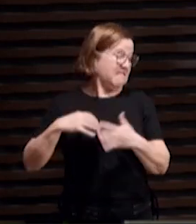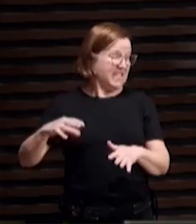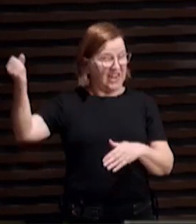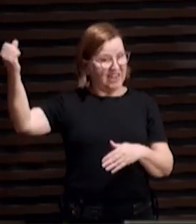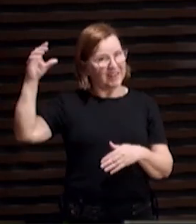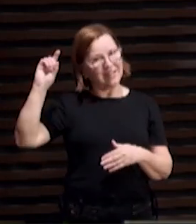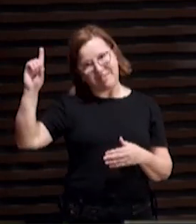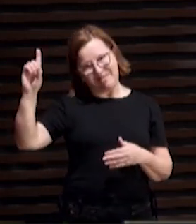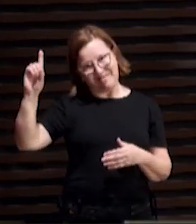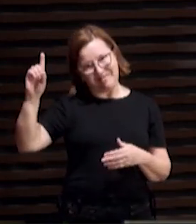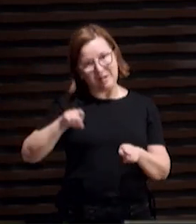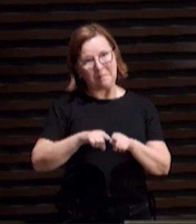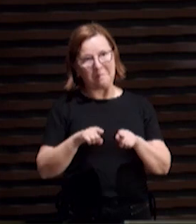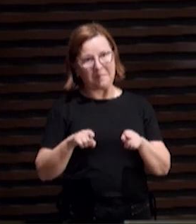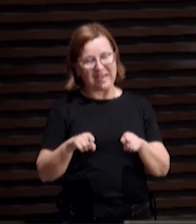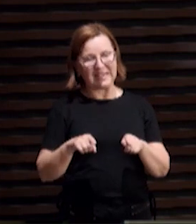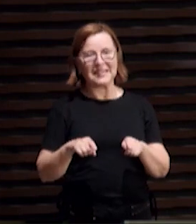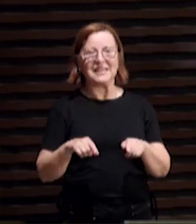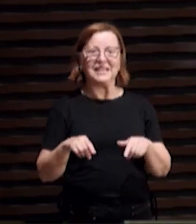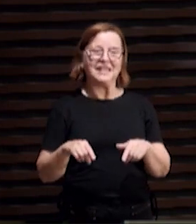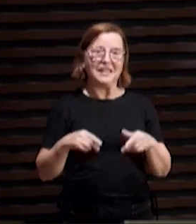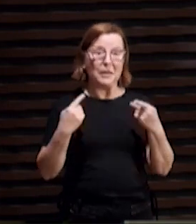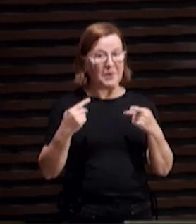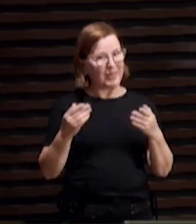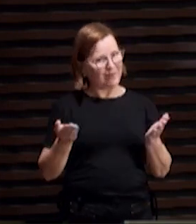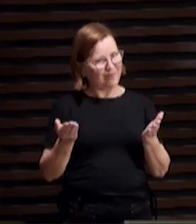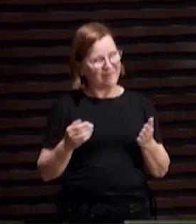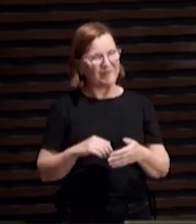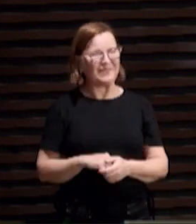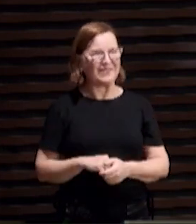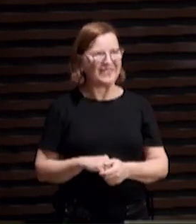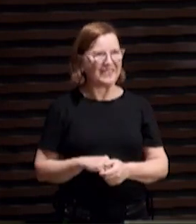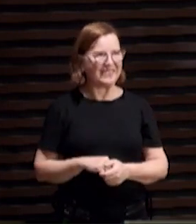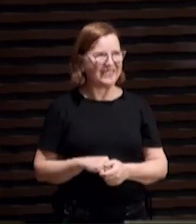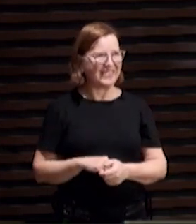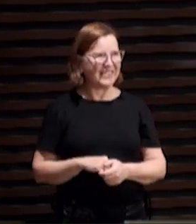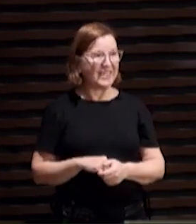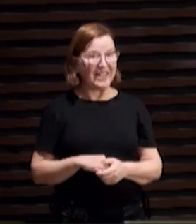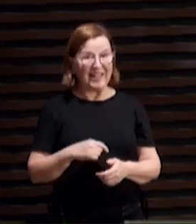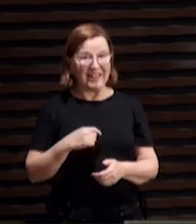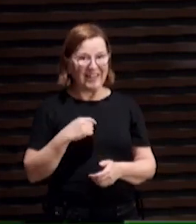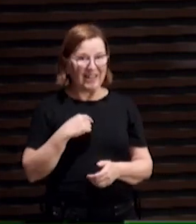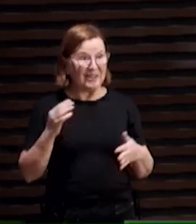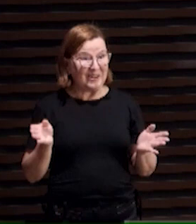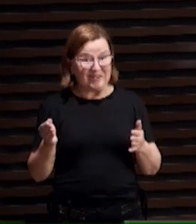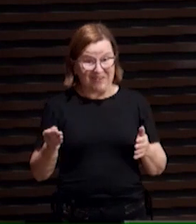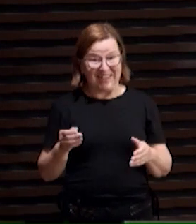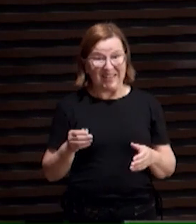uma palavra que eu precisava ter dito hoje. Tá bom? Eu estou empolgado com os homens da